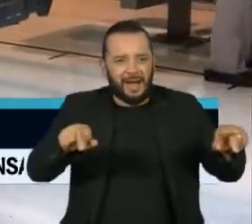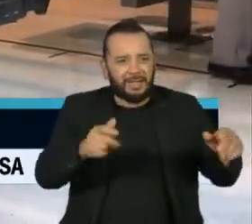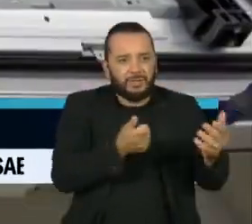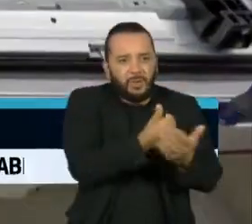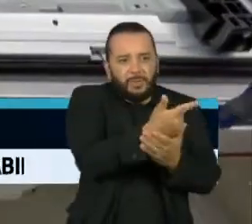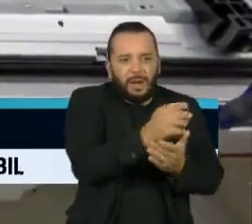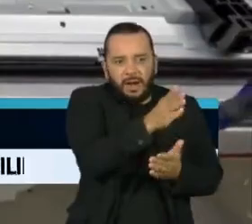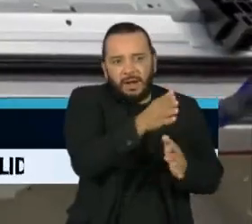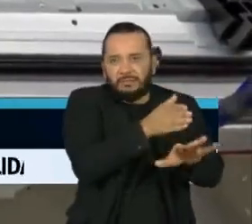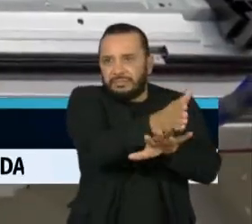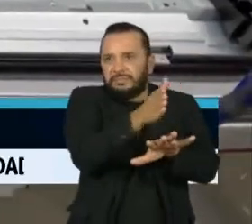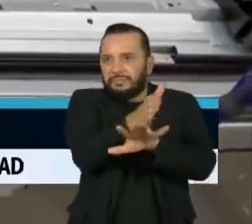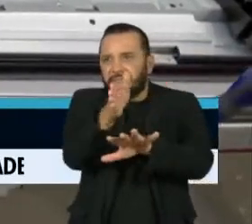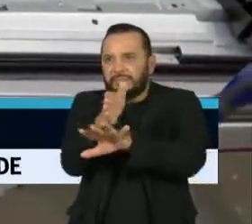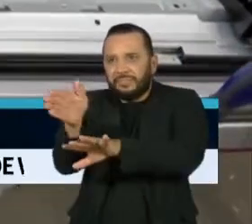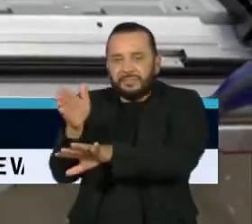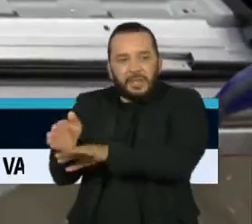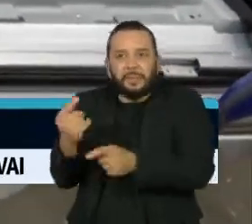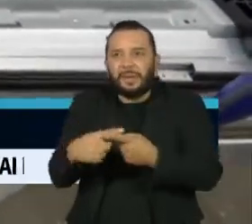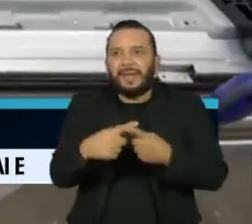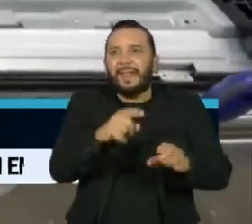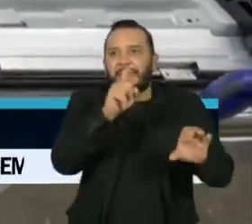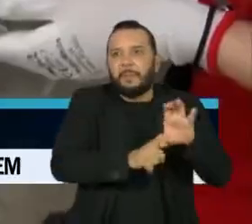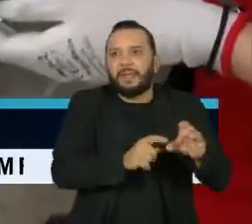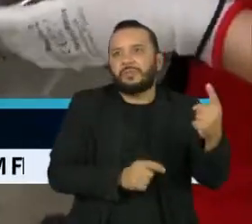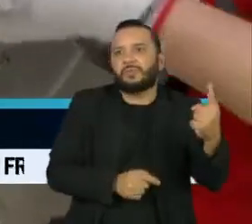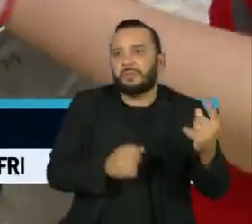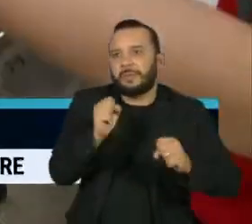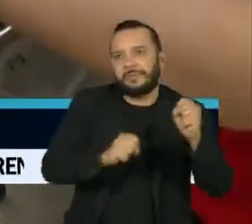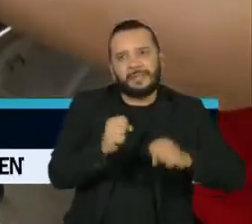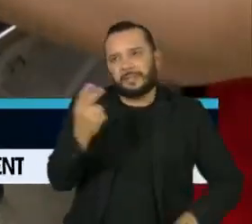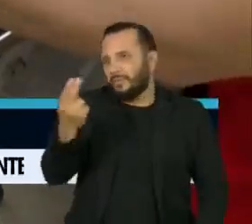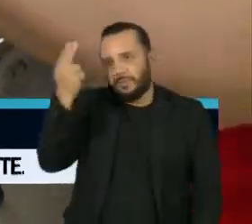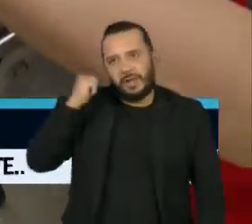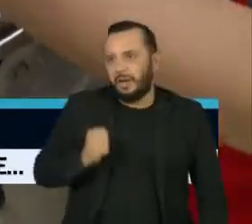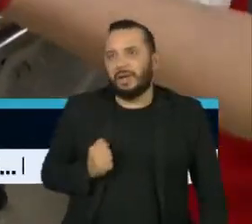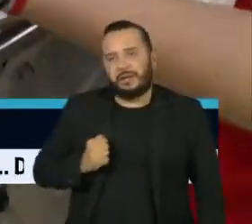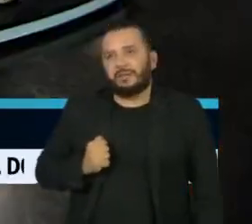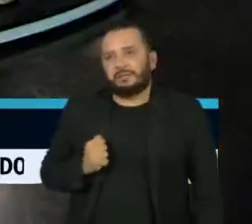gente viveu, a gente não dependa tanto, por exemplo, de alguns insumos.